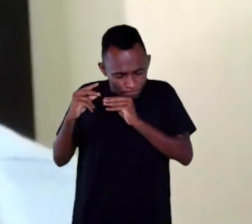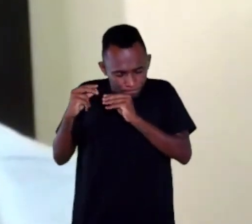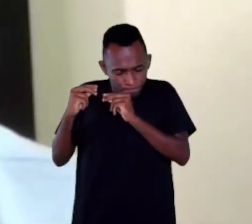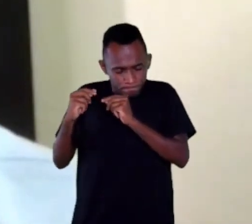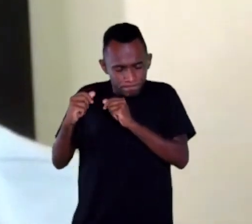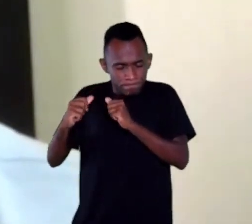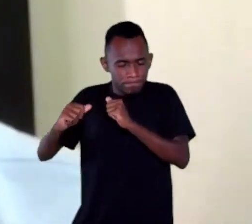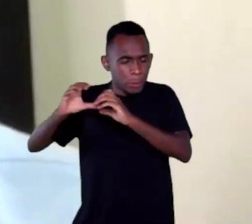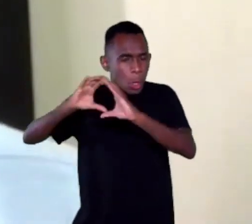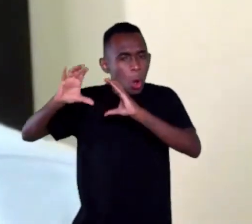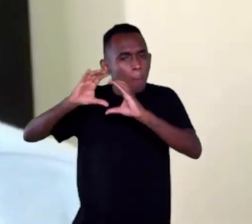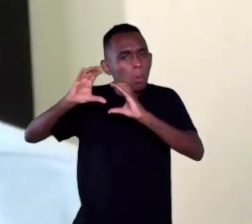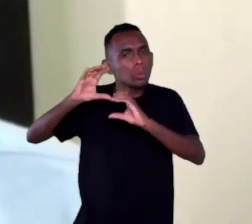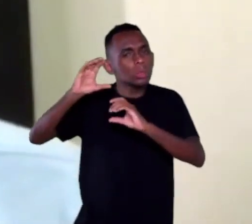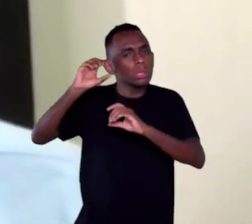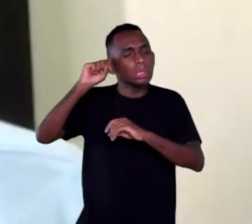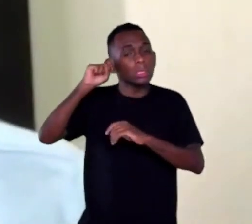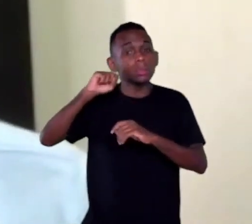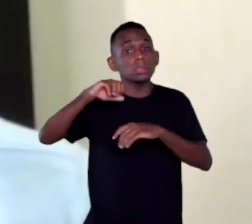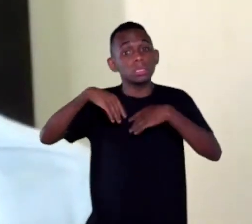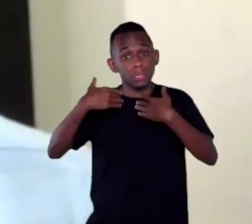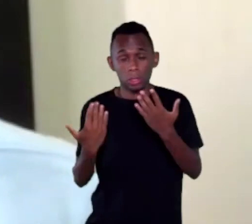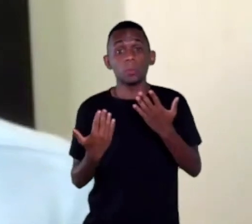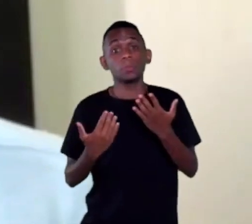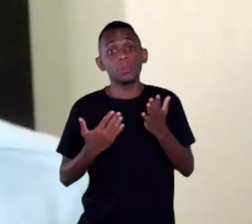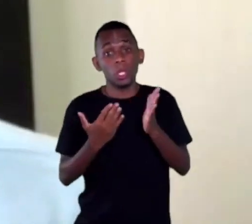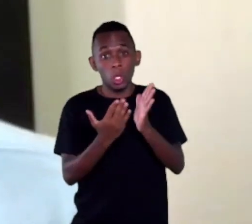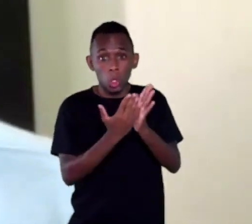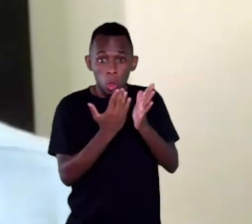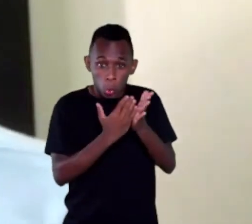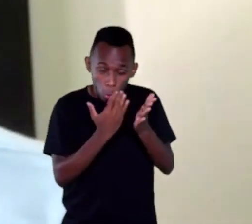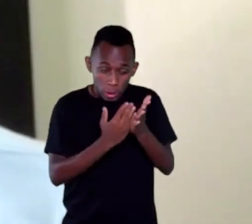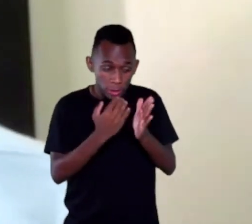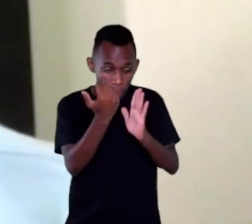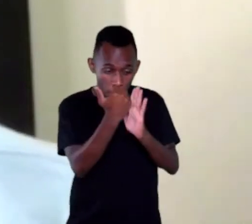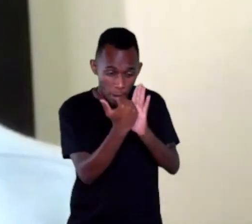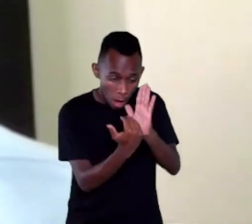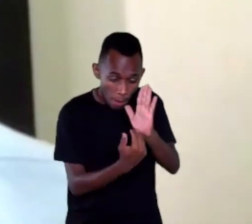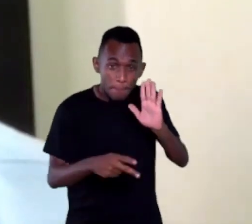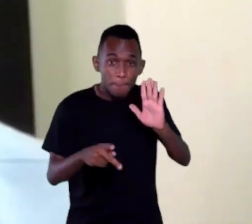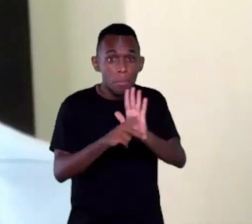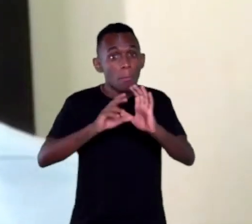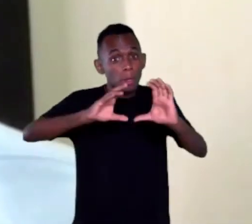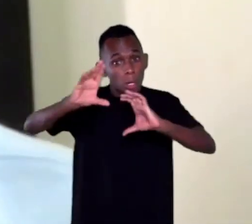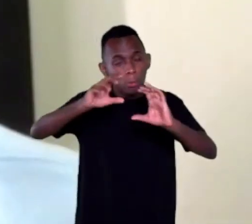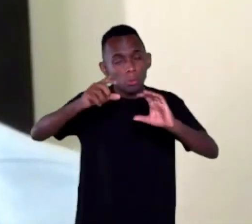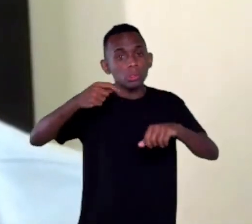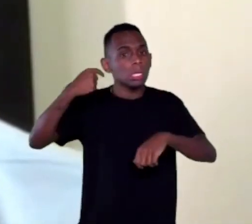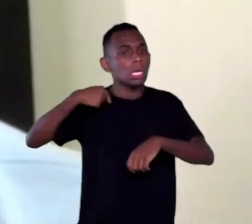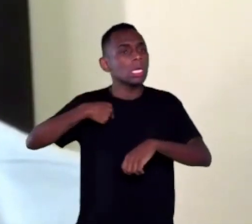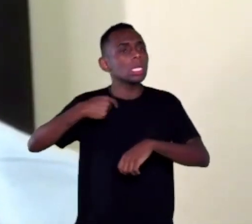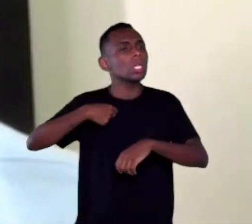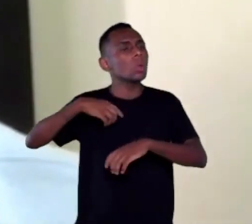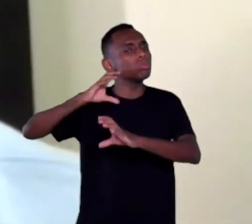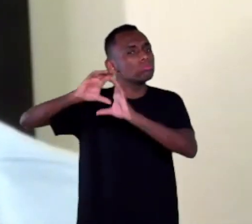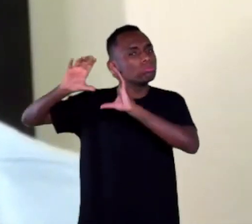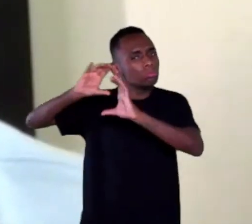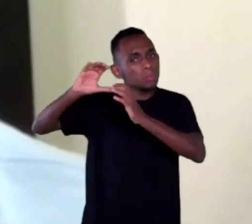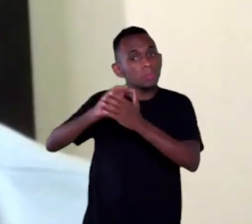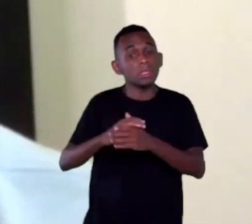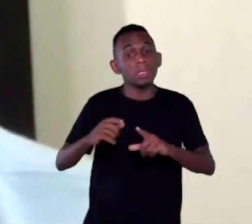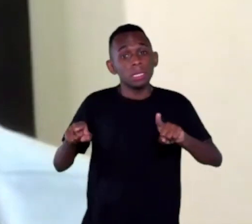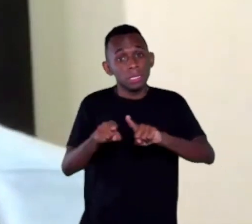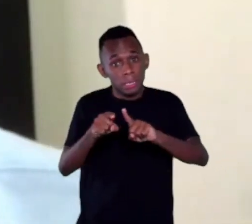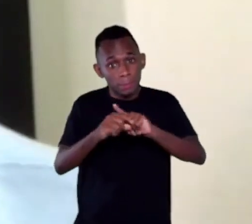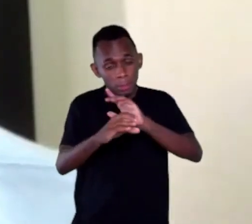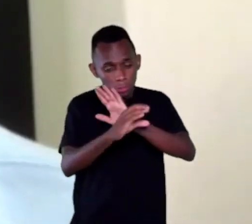eu nesse livro tem uma coletânea de músicas que eu escutava no meu sofrimento. E tem passagens bíblicas, né, que eu faço referência,